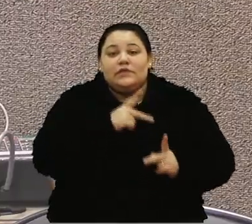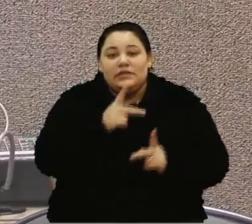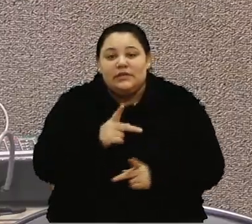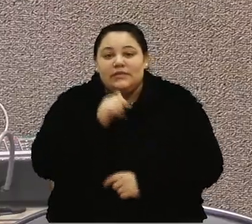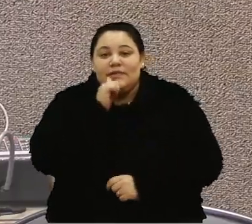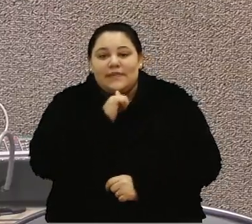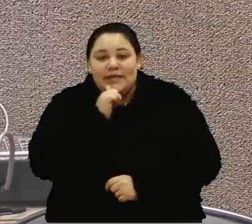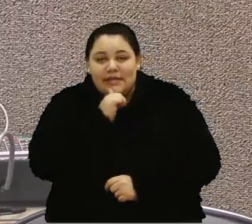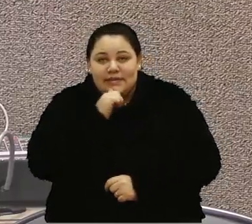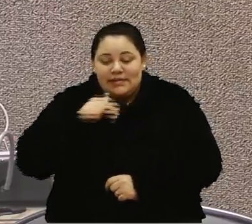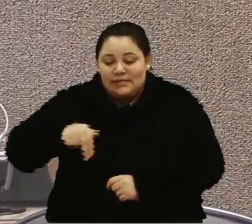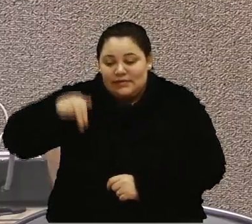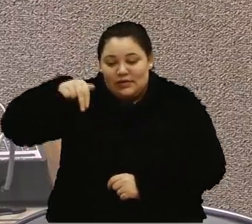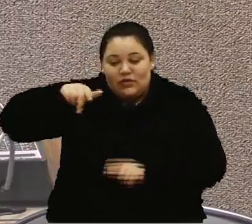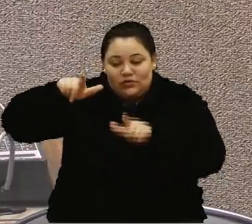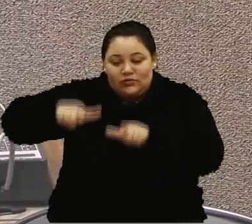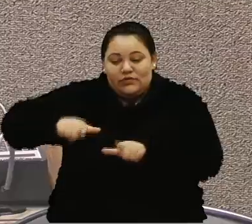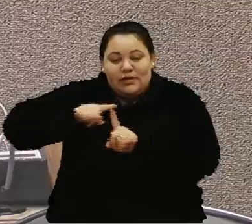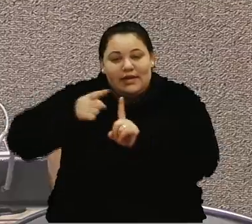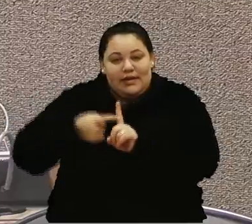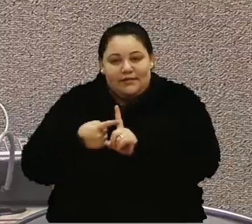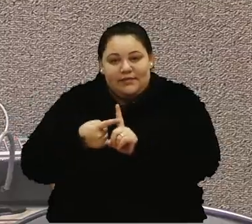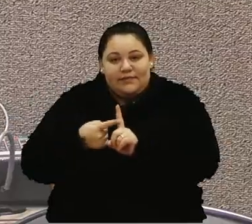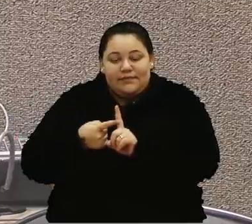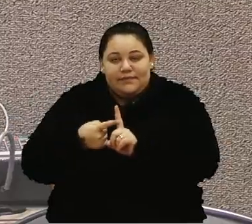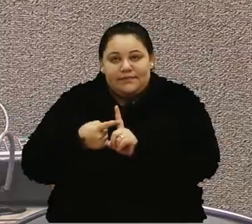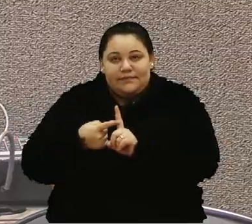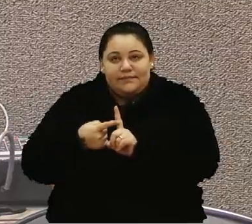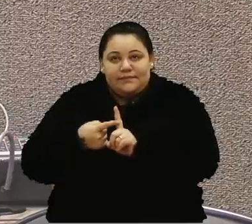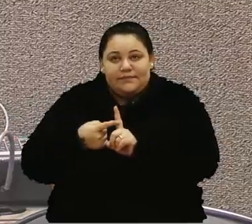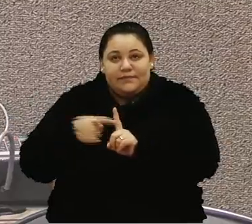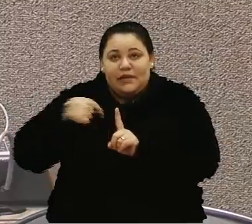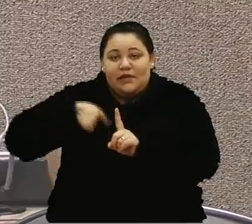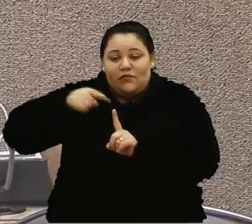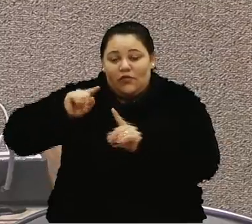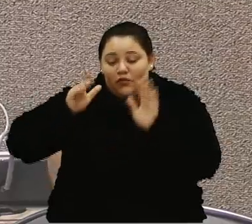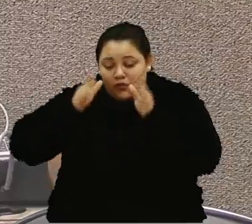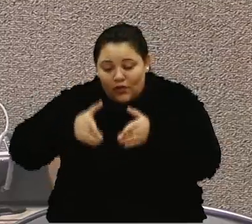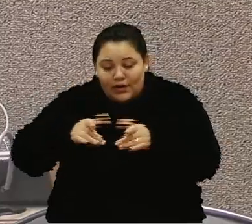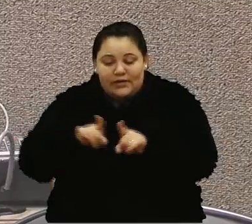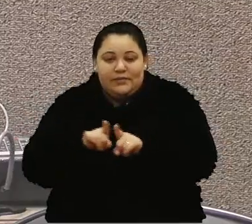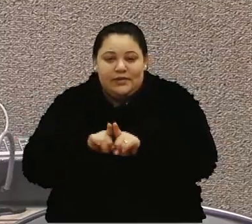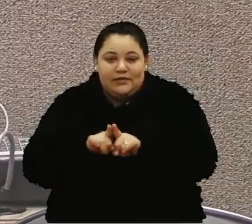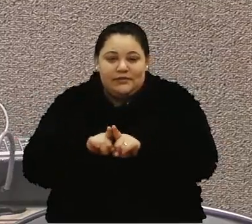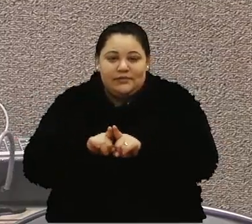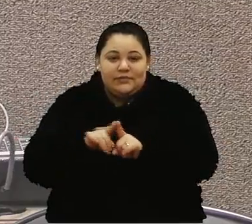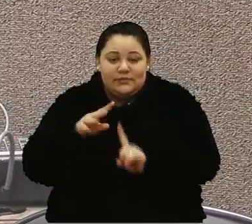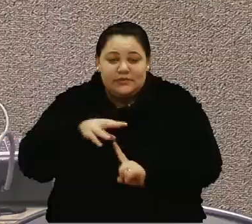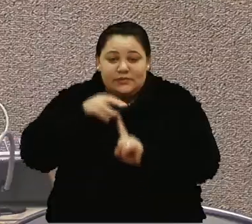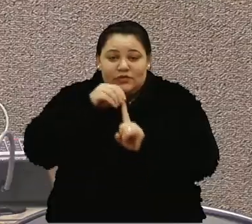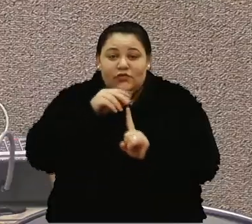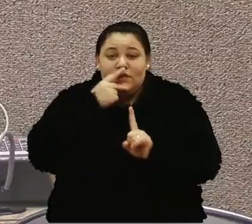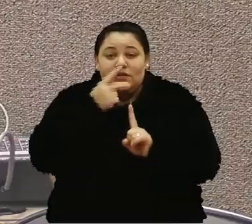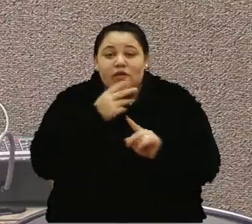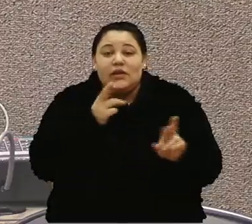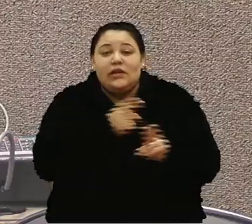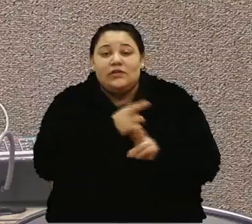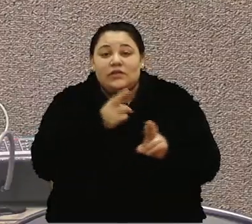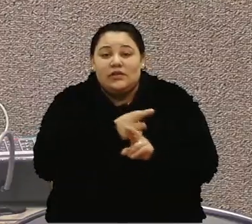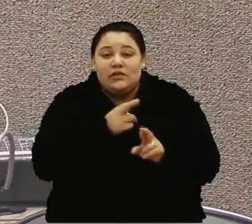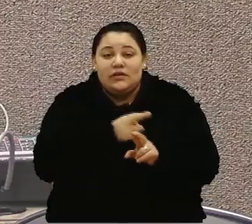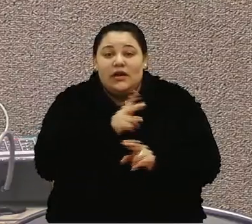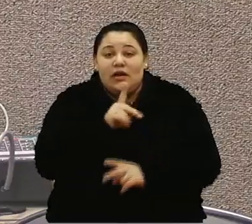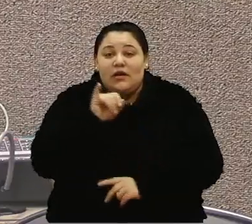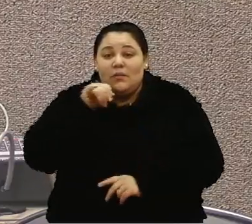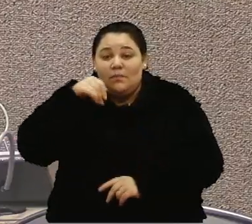meninas da Zona Norte que estão gestando. Então, eu vou me deter nessa frente, principalmente no que tange ao Primeira